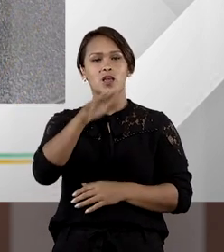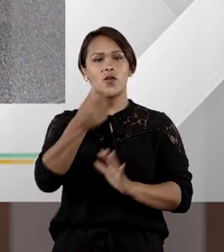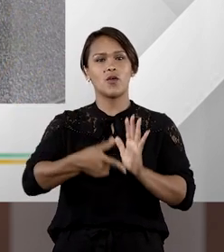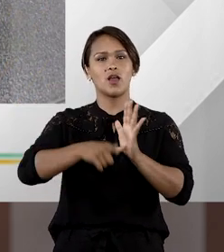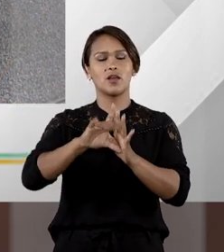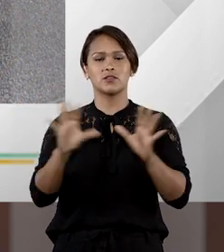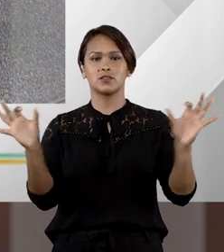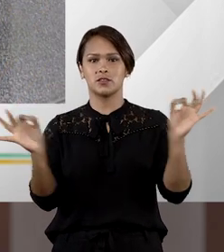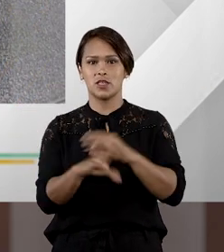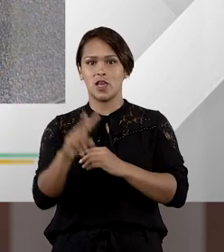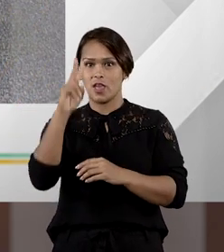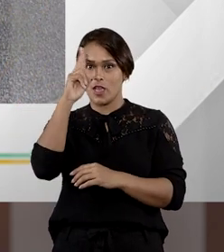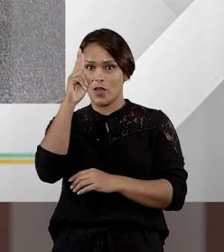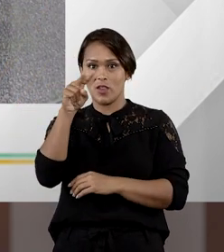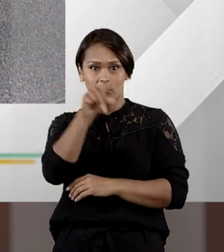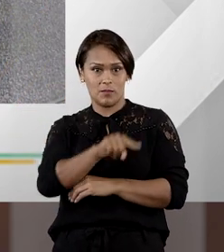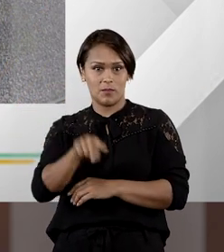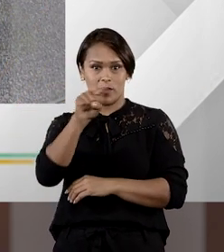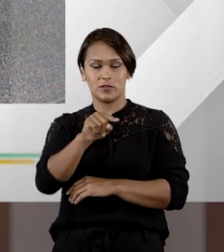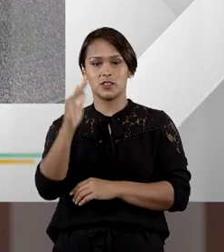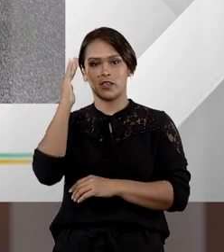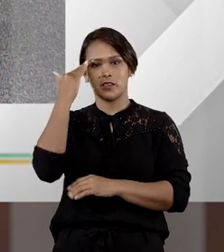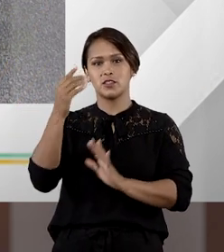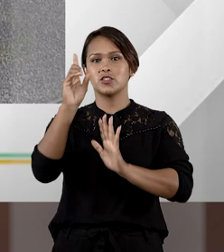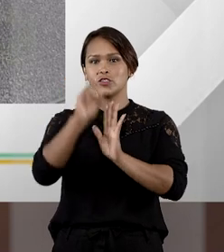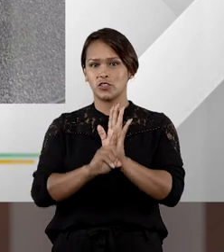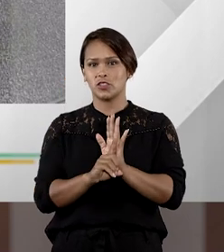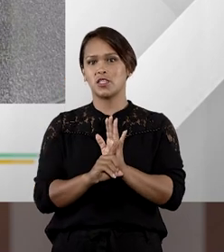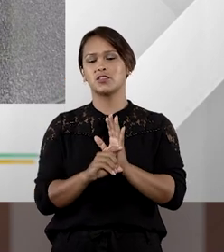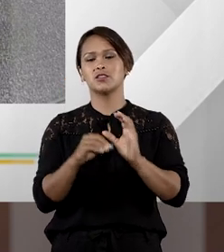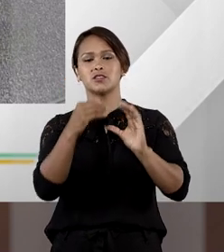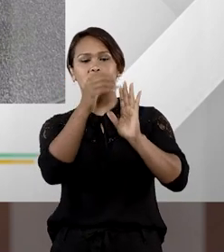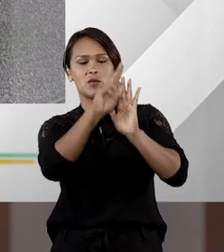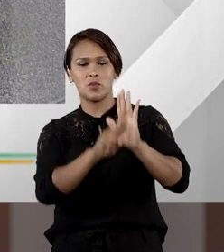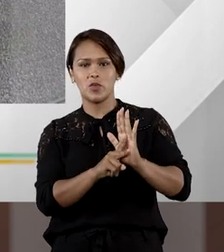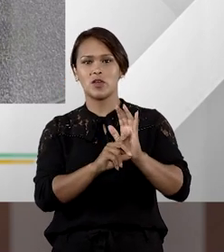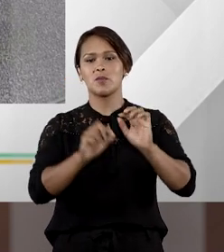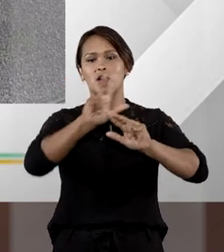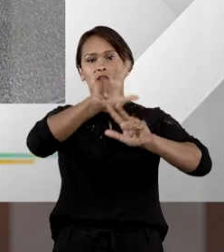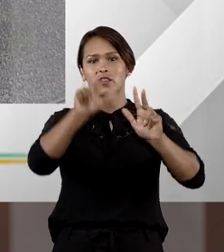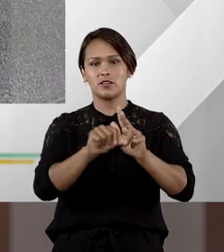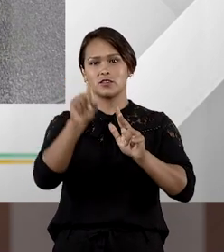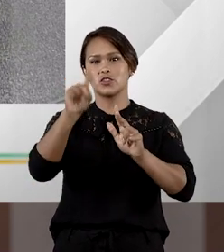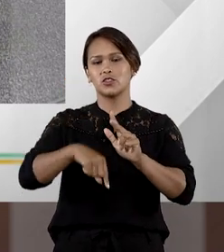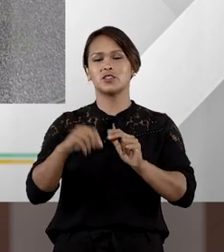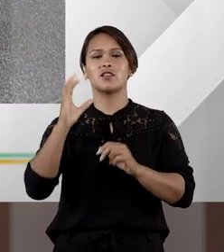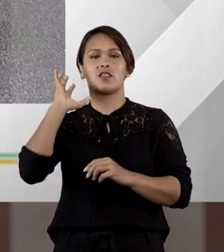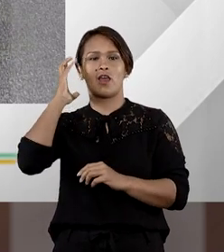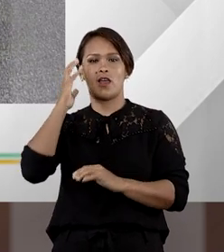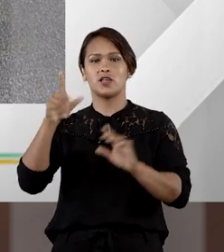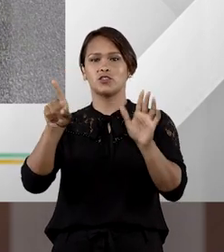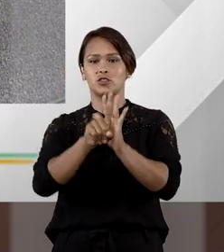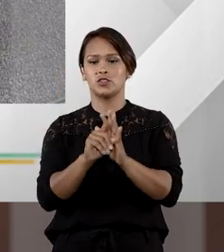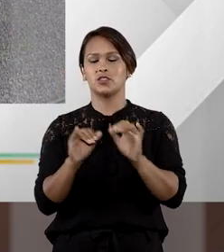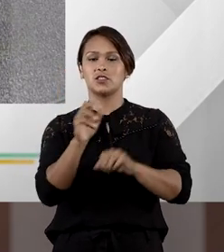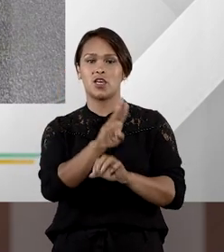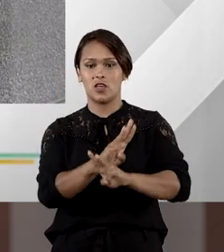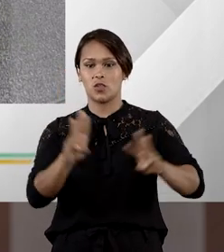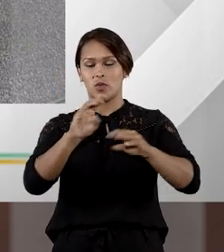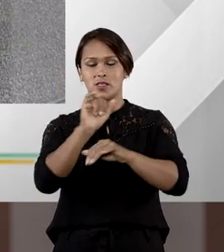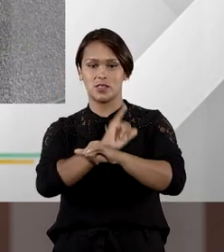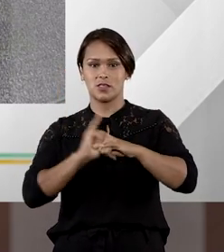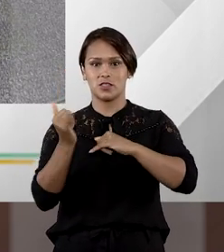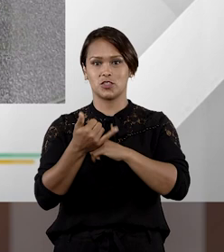antes de a gente encerrar, eu lembro a você que o Entender Direito está na programação da TV Justiça, da Rádio Justiça e no canal do STJ